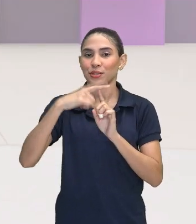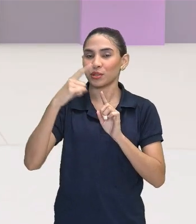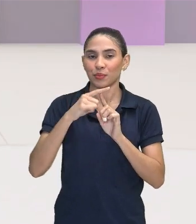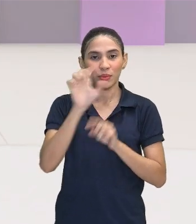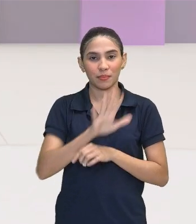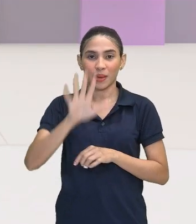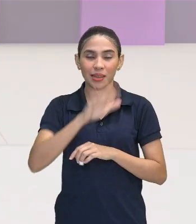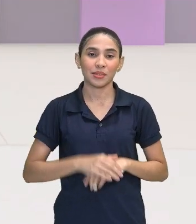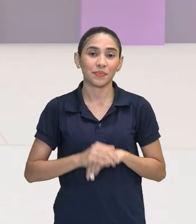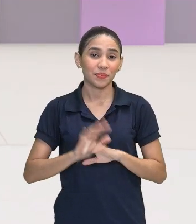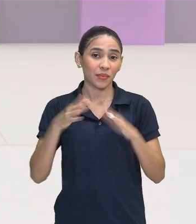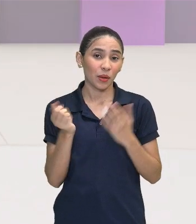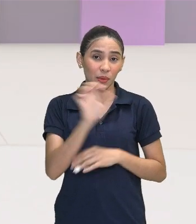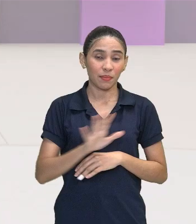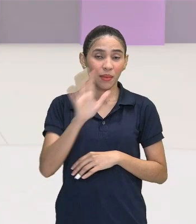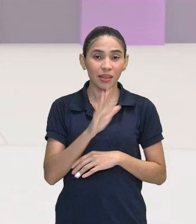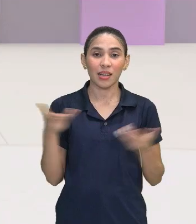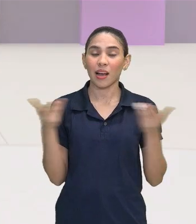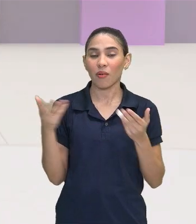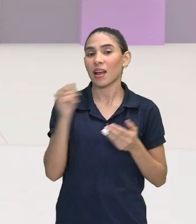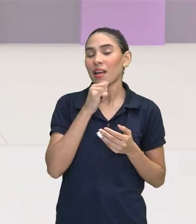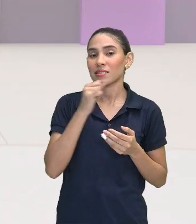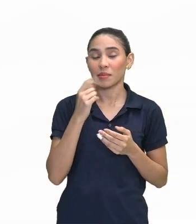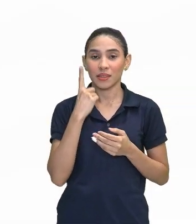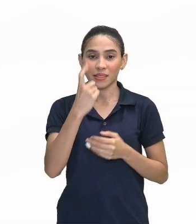figura. E falando em figura, vamos aqui a um exemplo bem